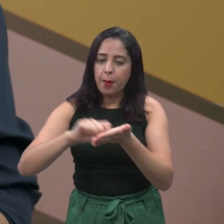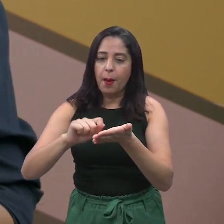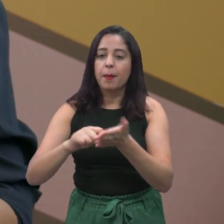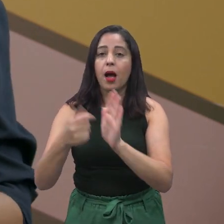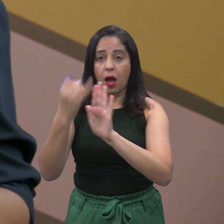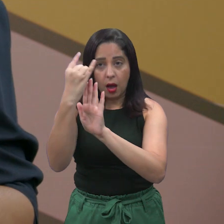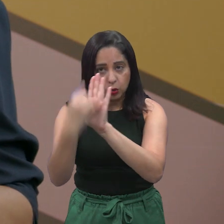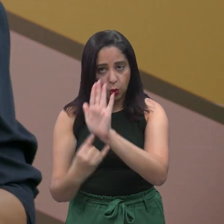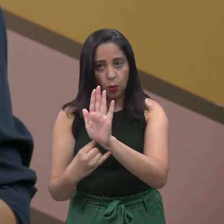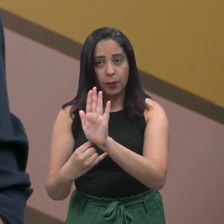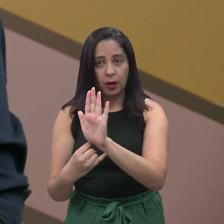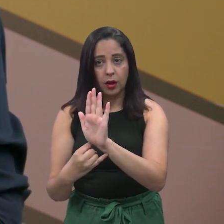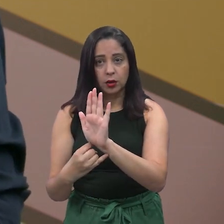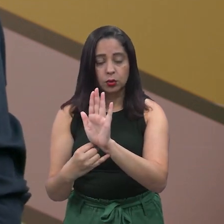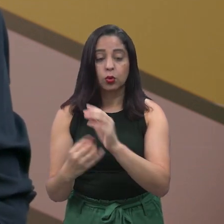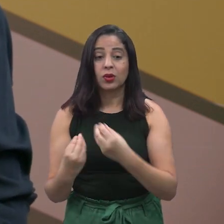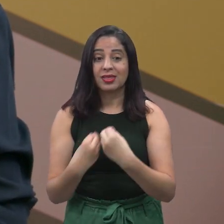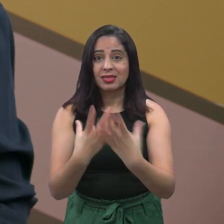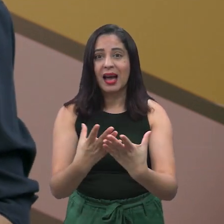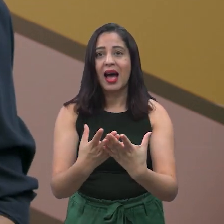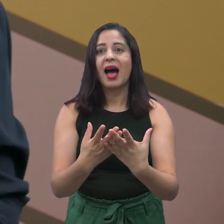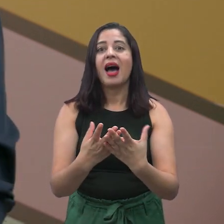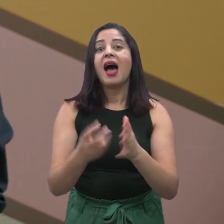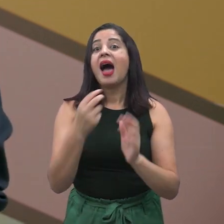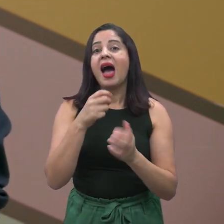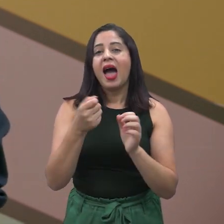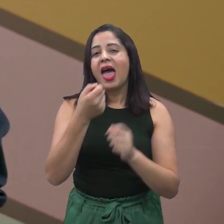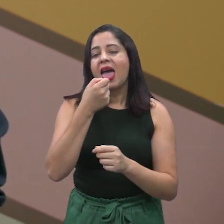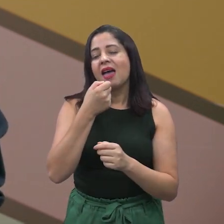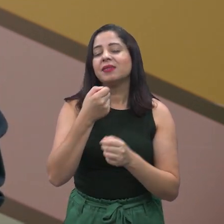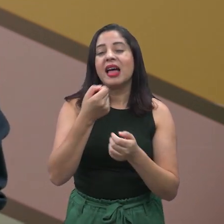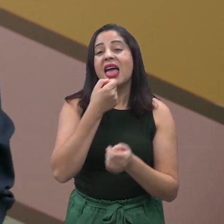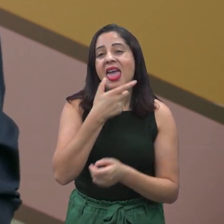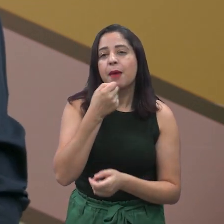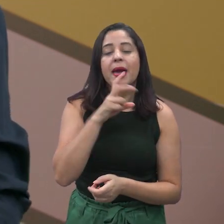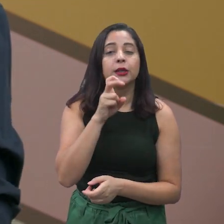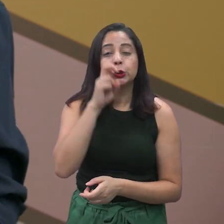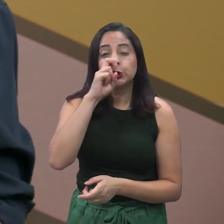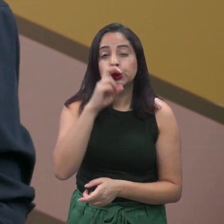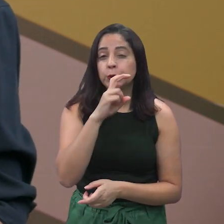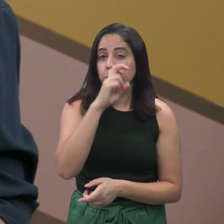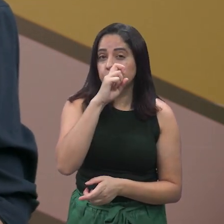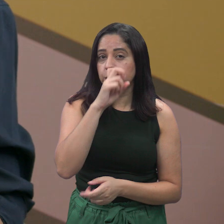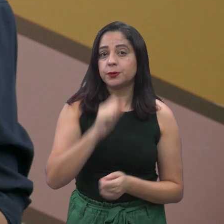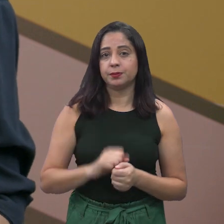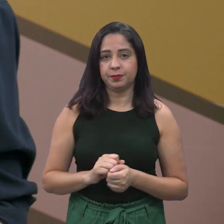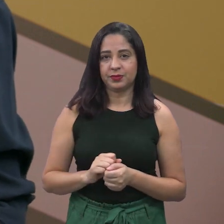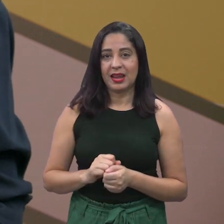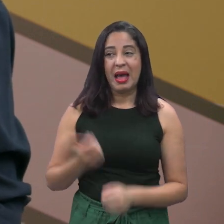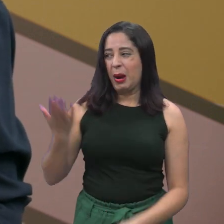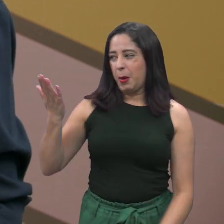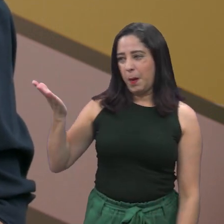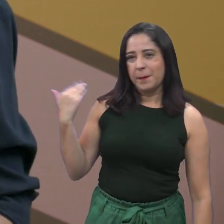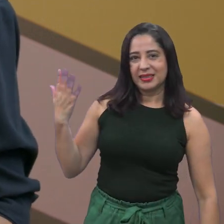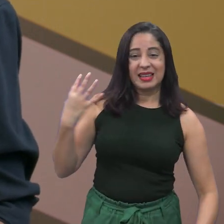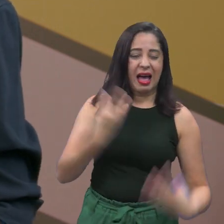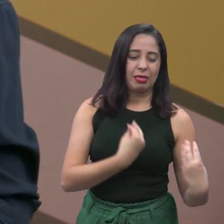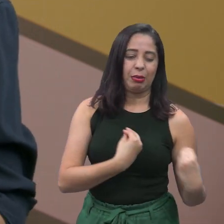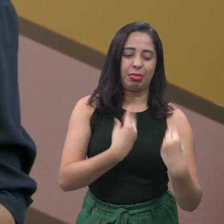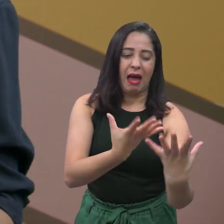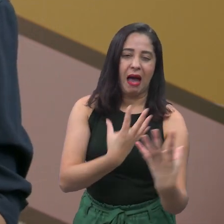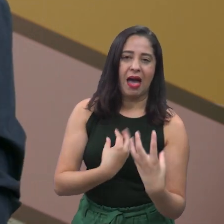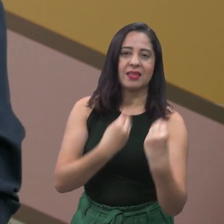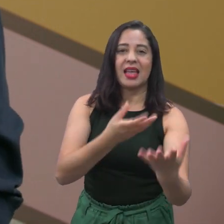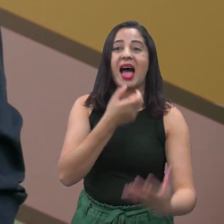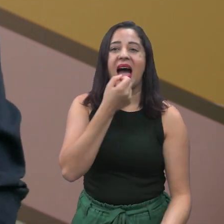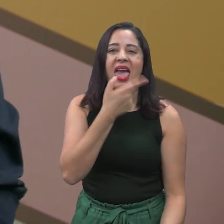catarro ou até mesmo para modular a reação alérgica também temos à disposição atualmente. Então, antigamente a gente fazia tudo à base do corticoide, né? E